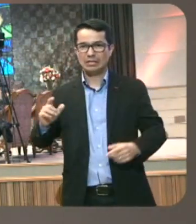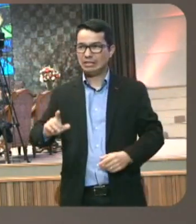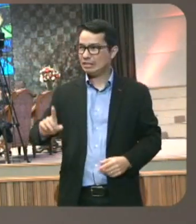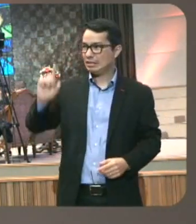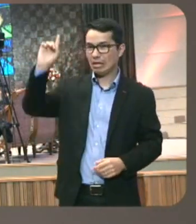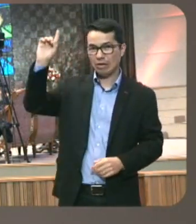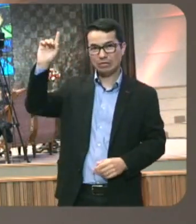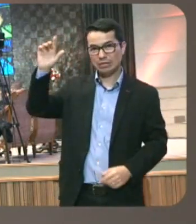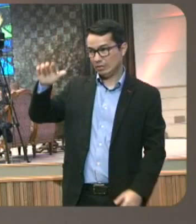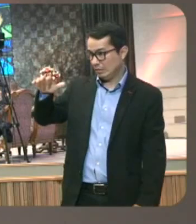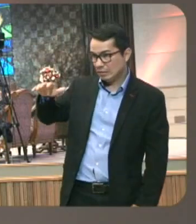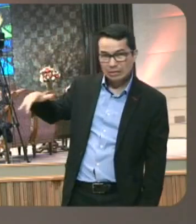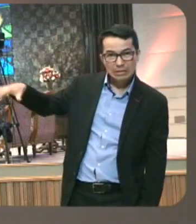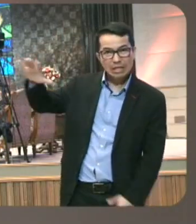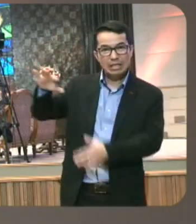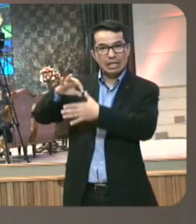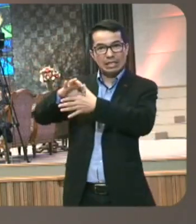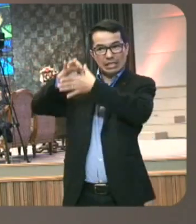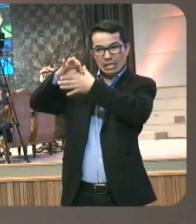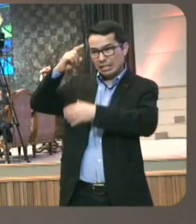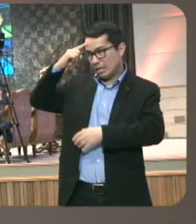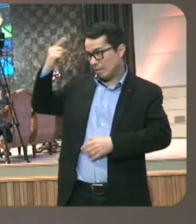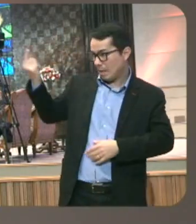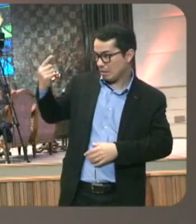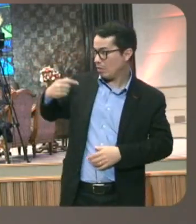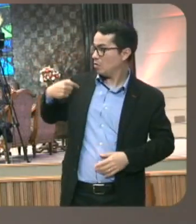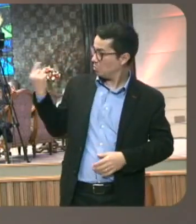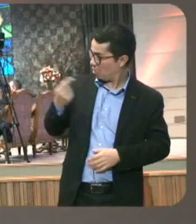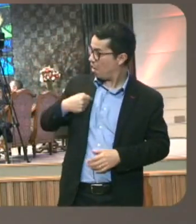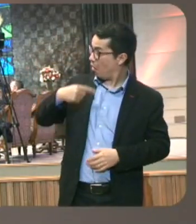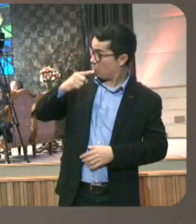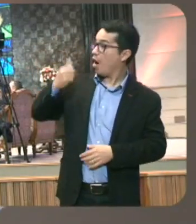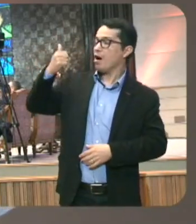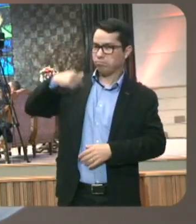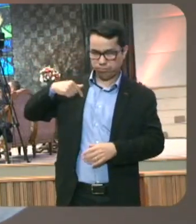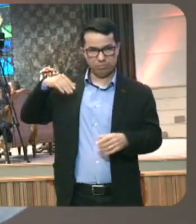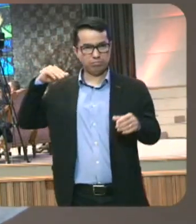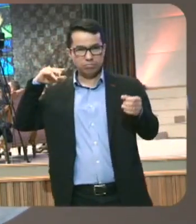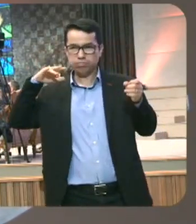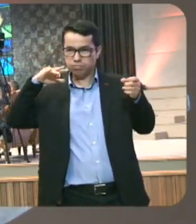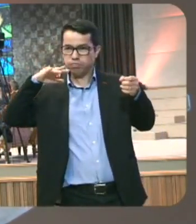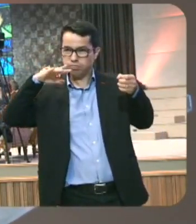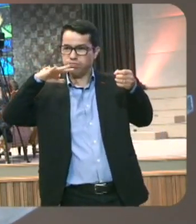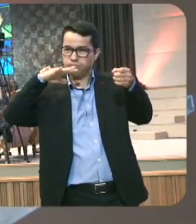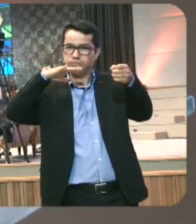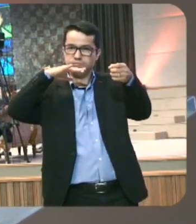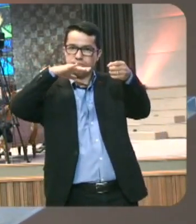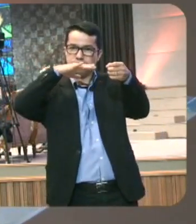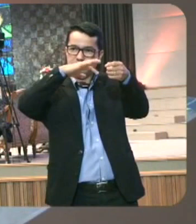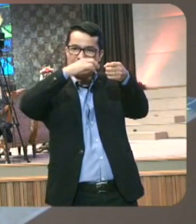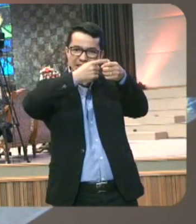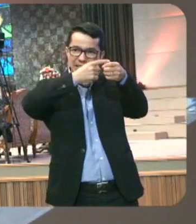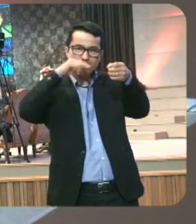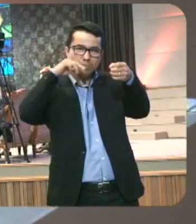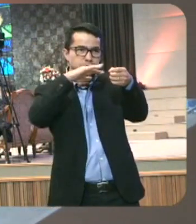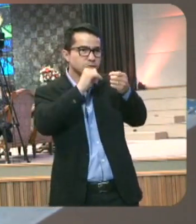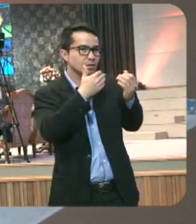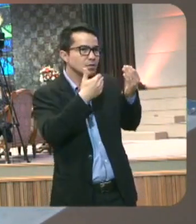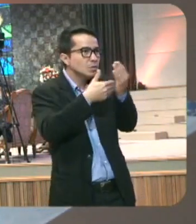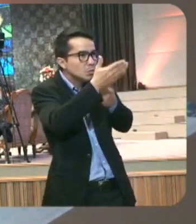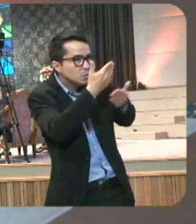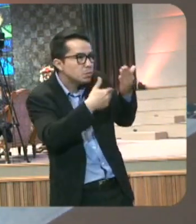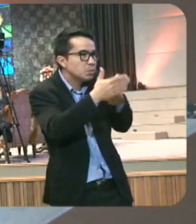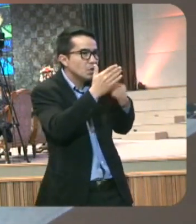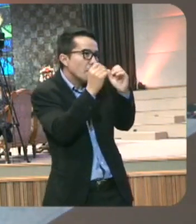enviados pelos nossos líderes, pelos anciãos da nossa cidade, para que viéssemos aqui negociar com vocês